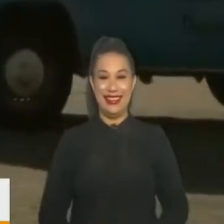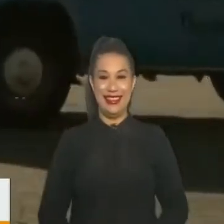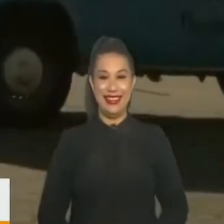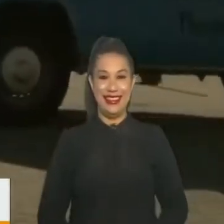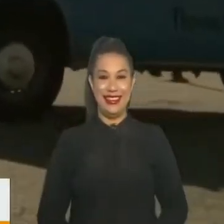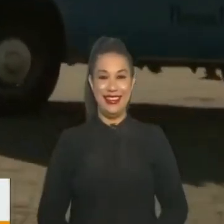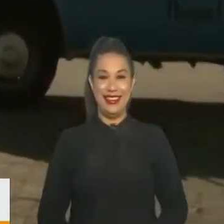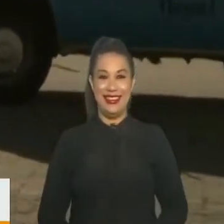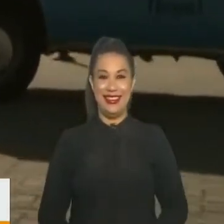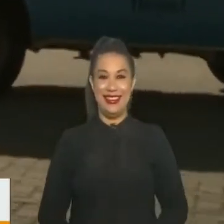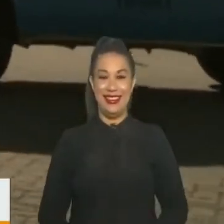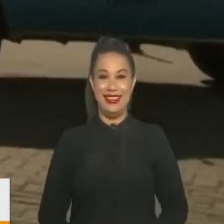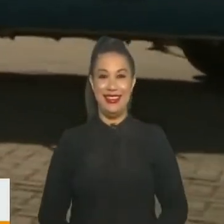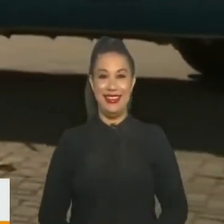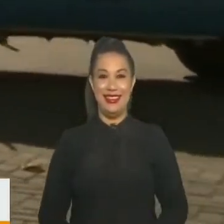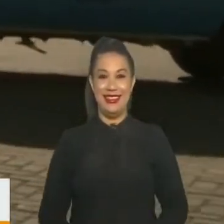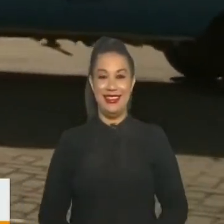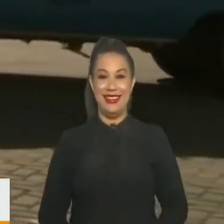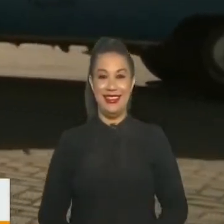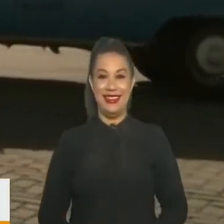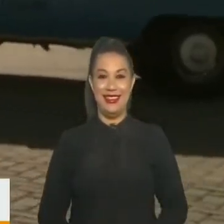para outro lugar, baby.